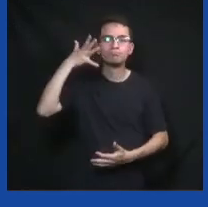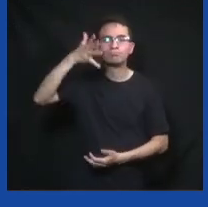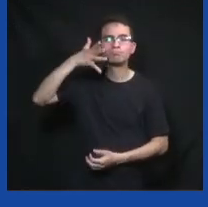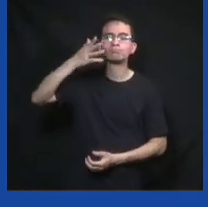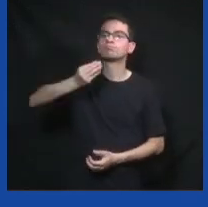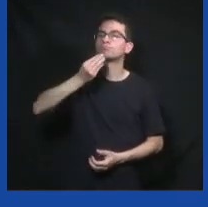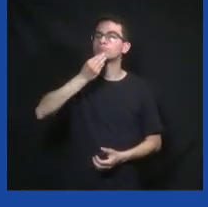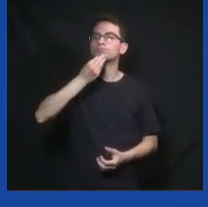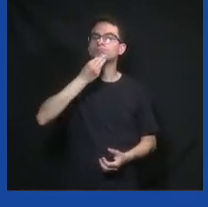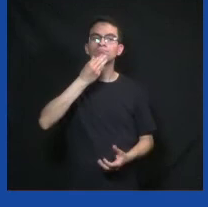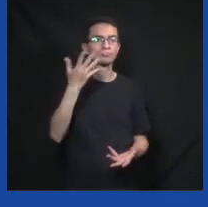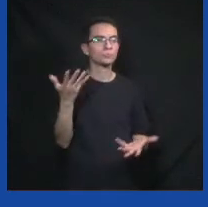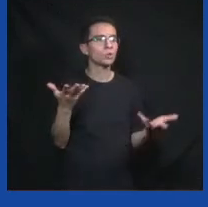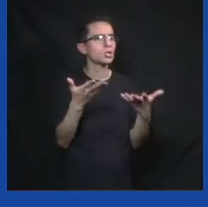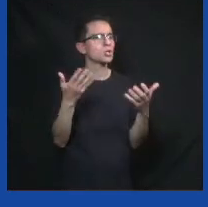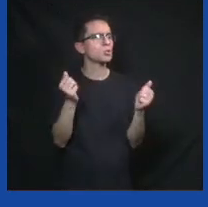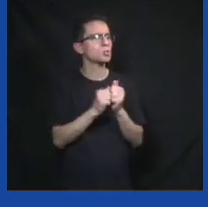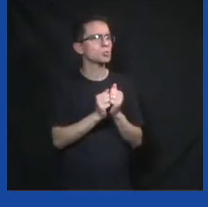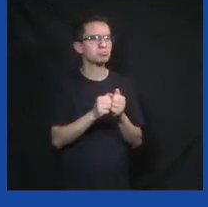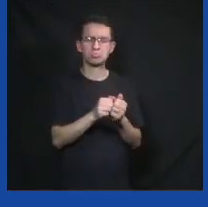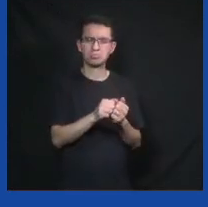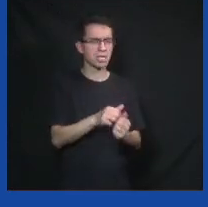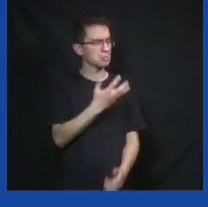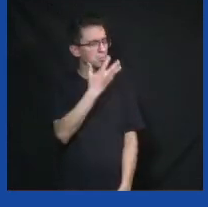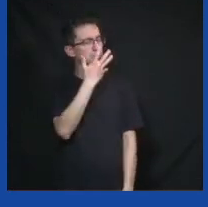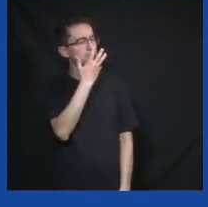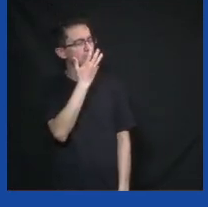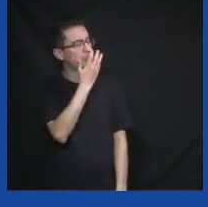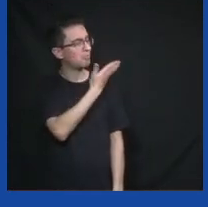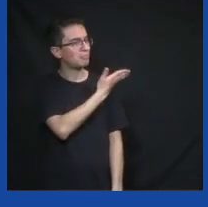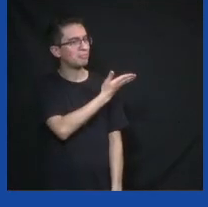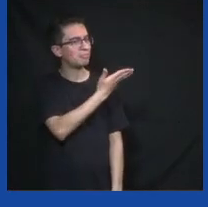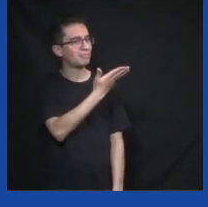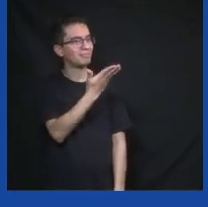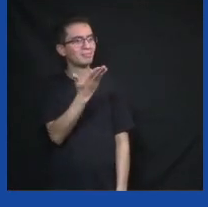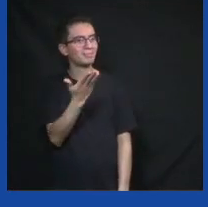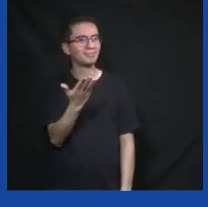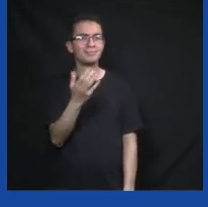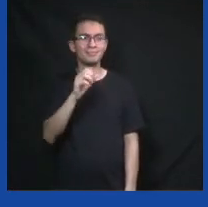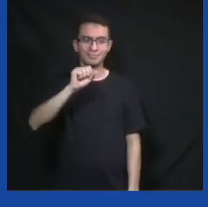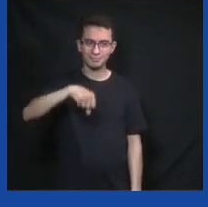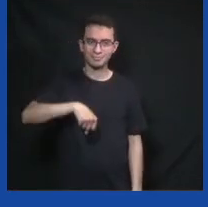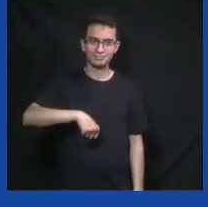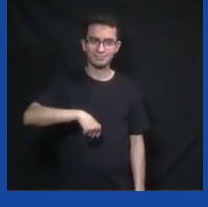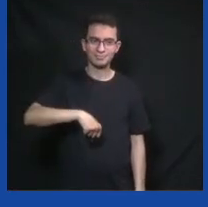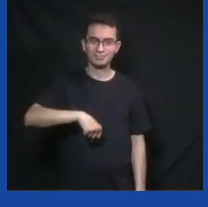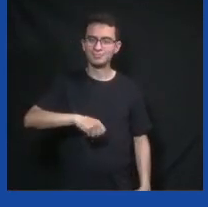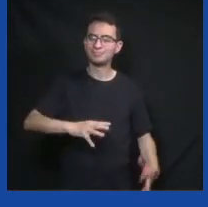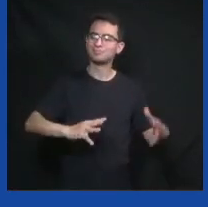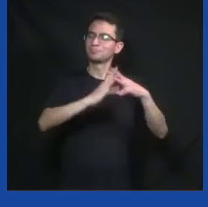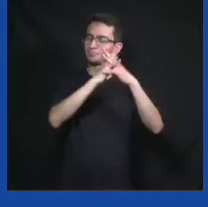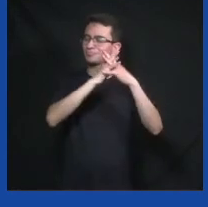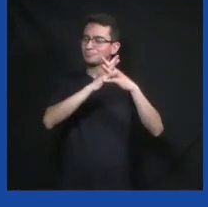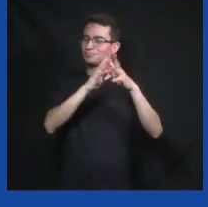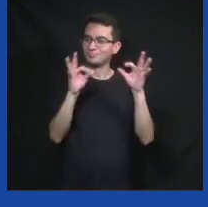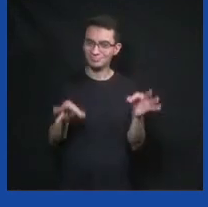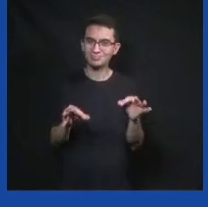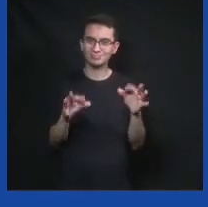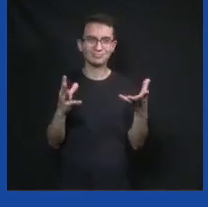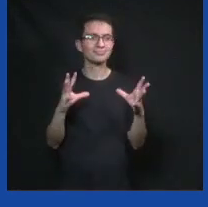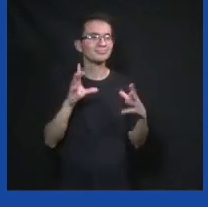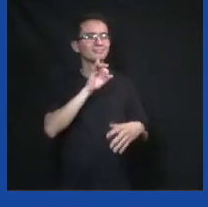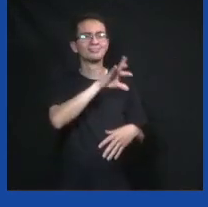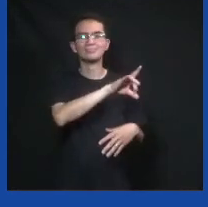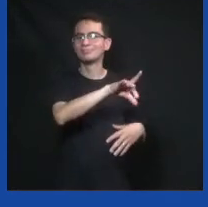pela imensa honra de estar aqui com esses cracassos. Eu e o Alex, a gente já está careca de saber que a educação política é fundamental. E o Diego tem nos